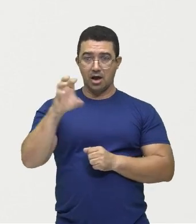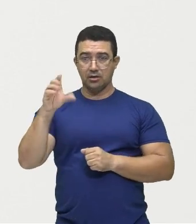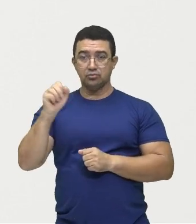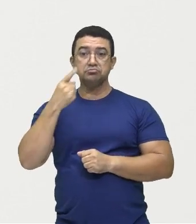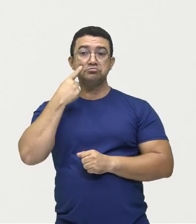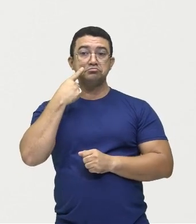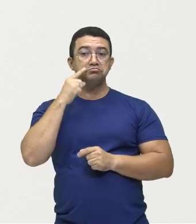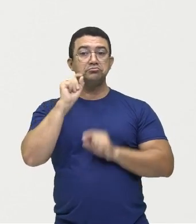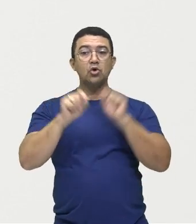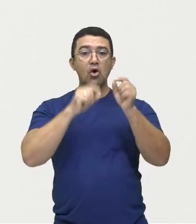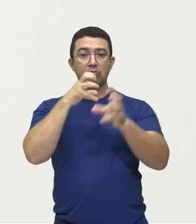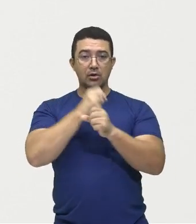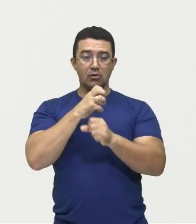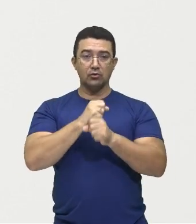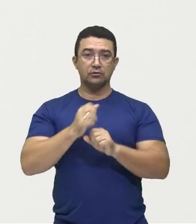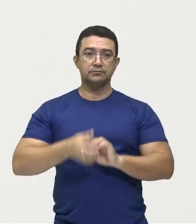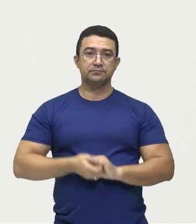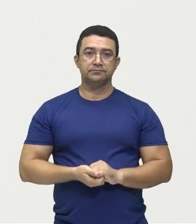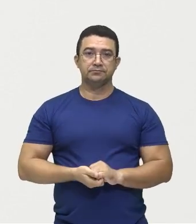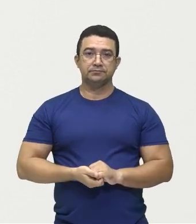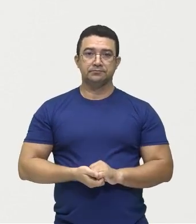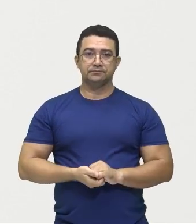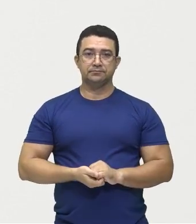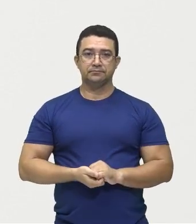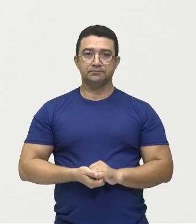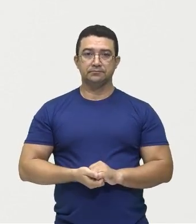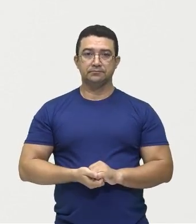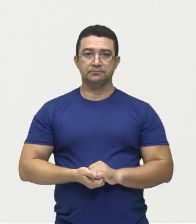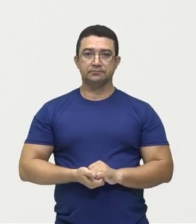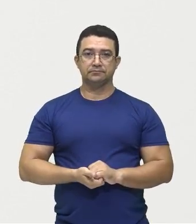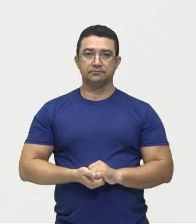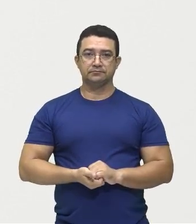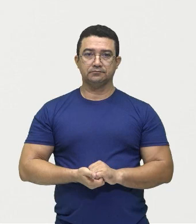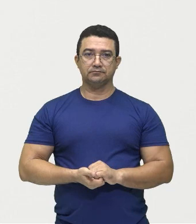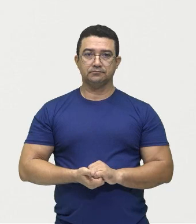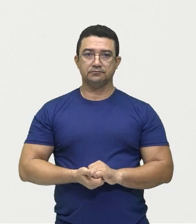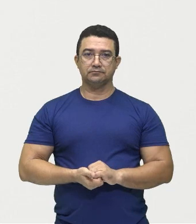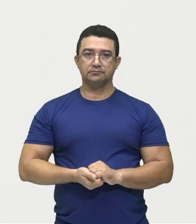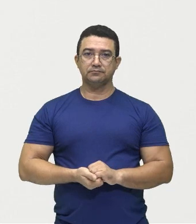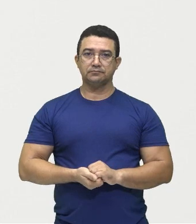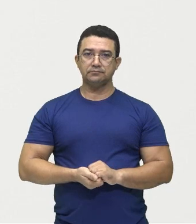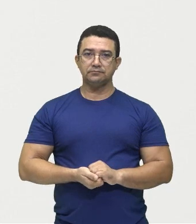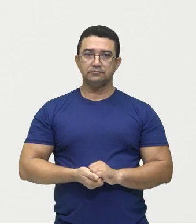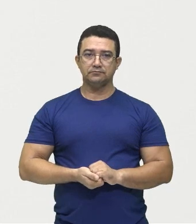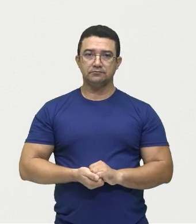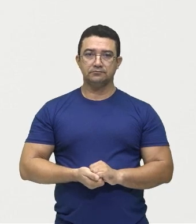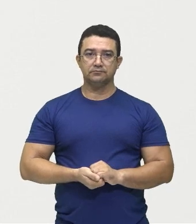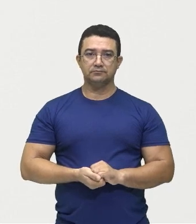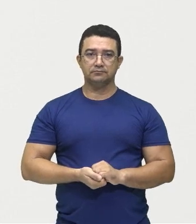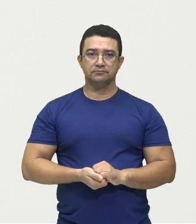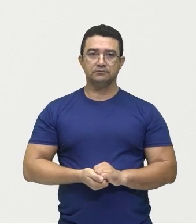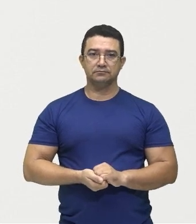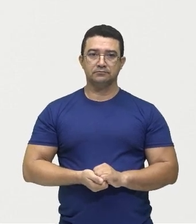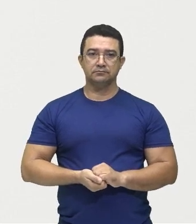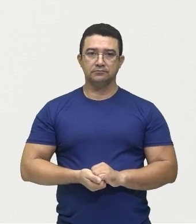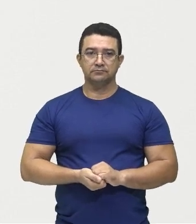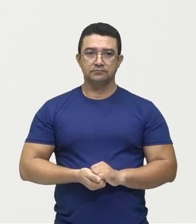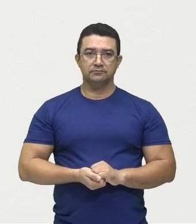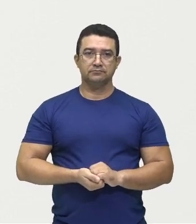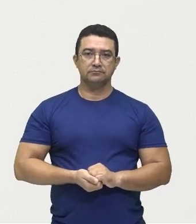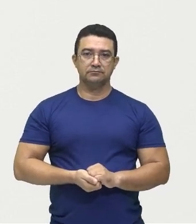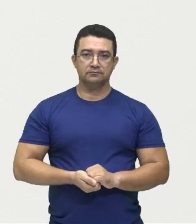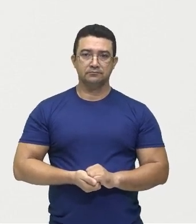que ficou então? Deixa eu ver se mais alguém participou aqui. Tá. Tudo bem.